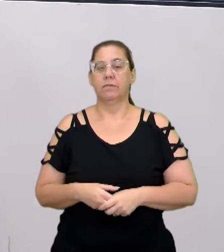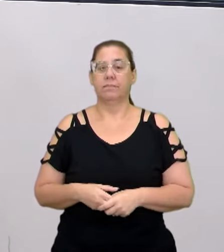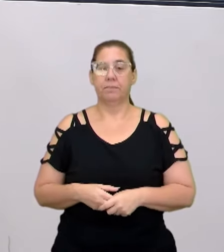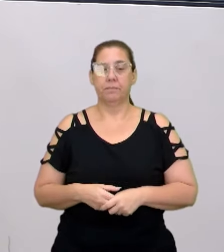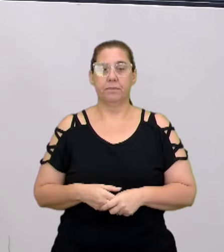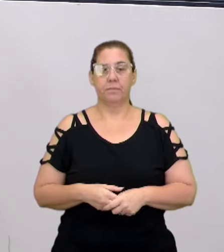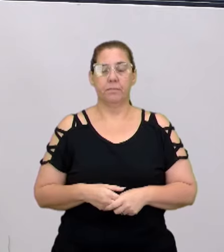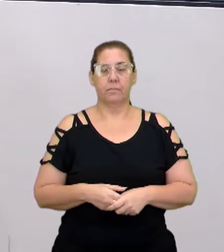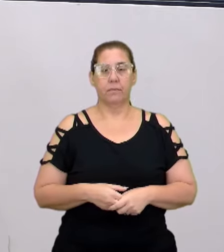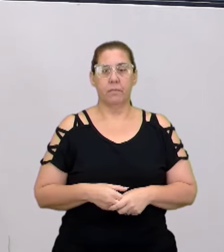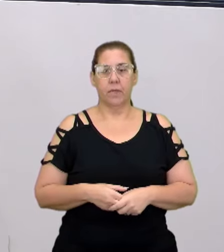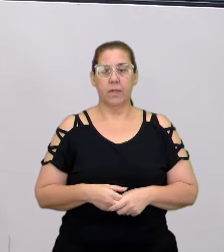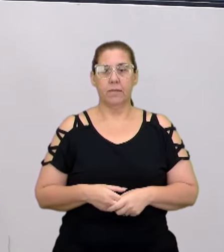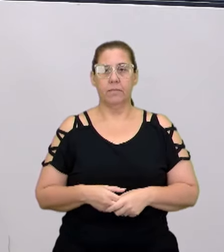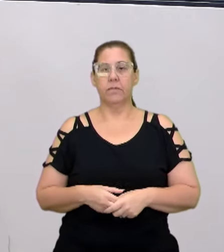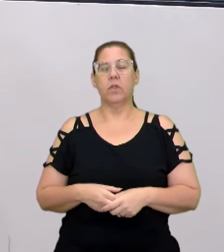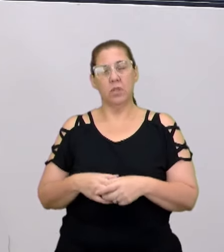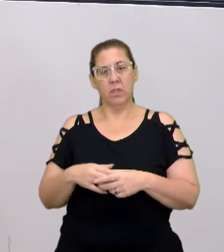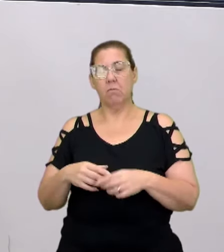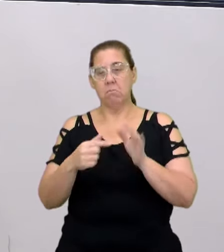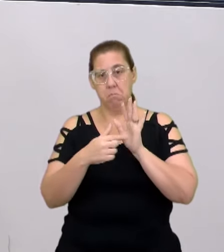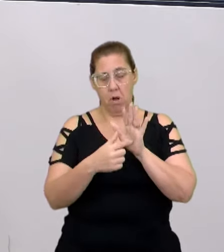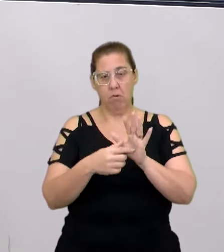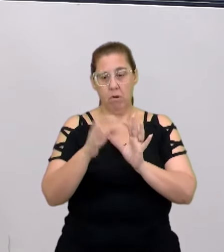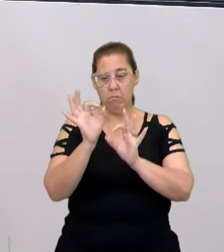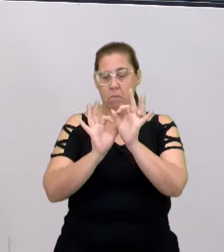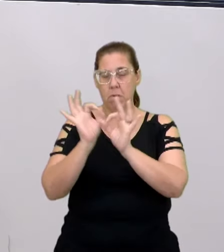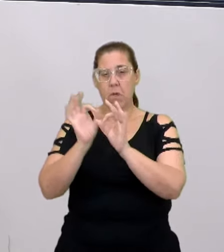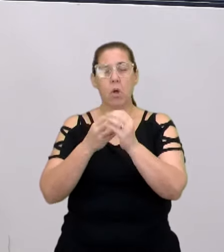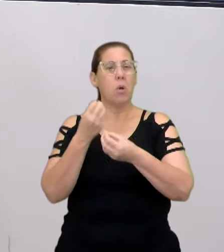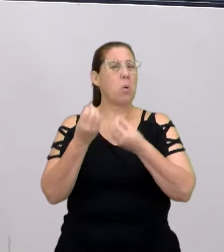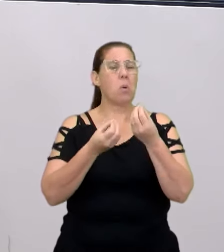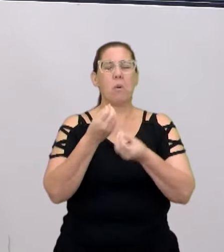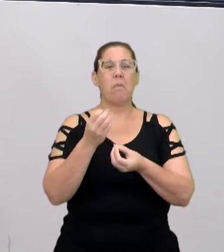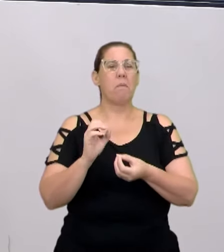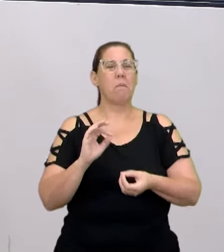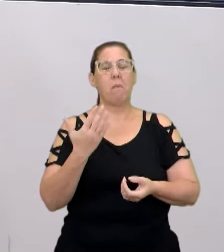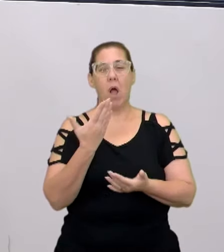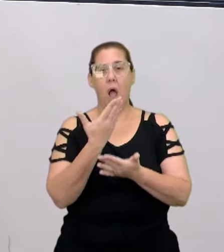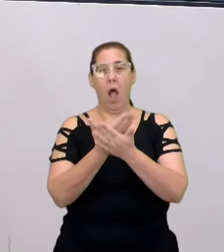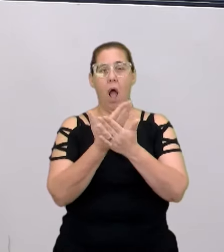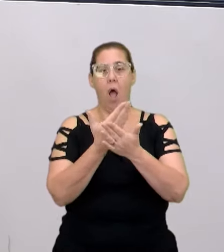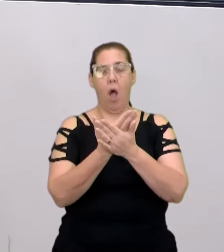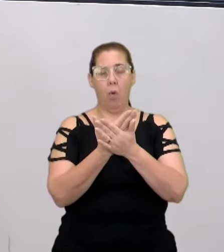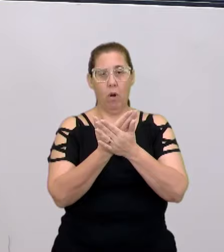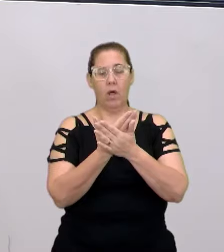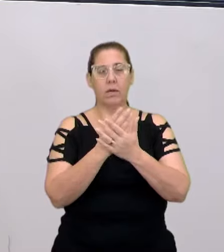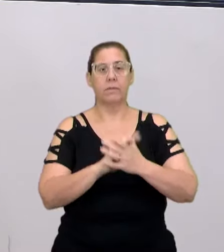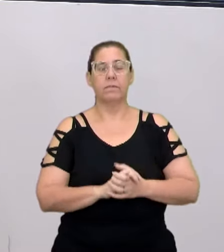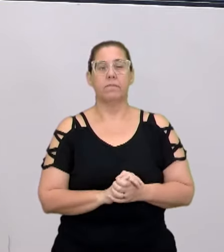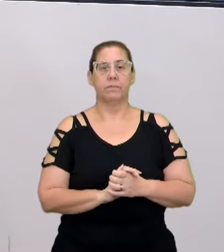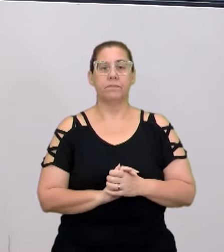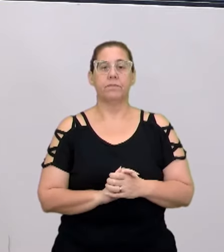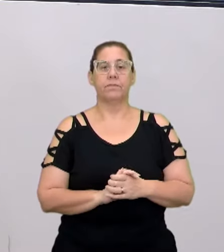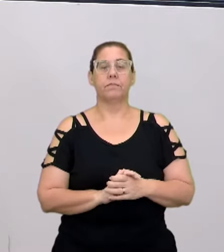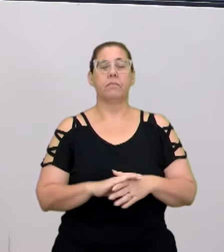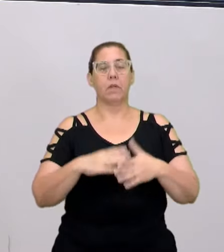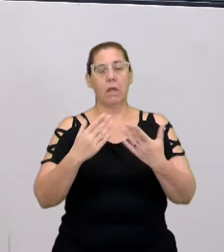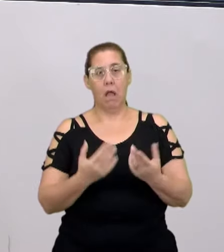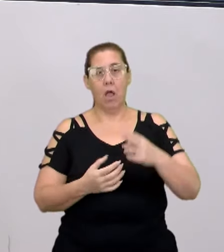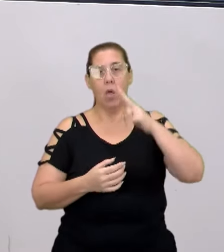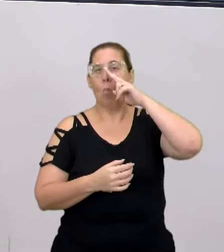vocês também, né? Um esqueminha aí sobre como foi a nossa última aula, né? Então aí a